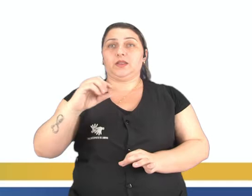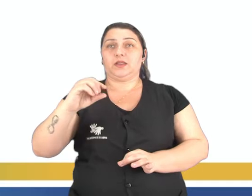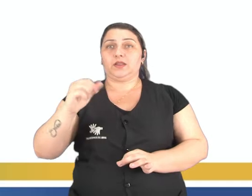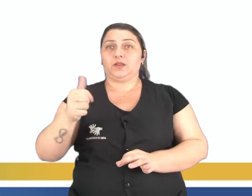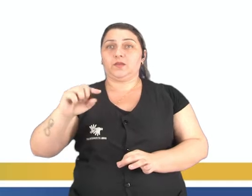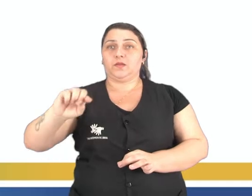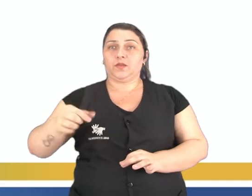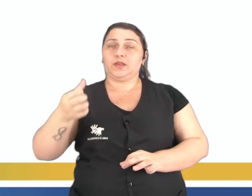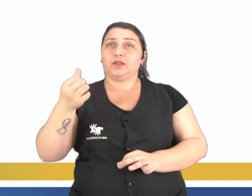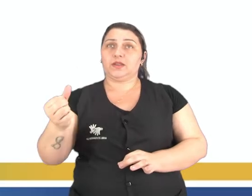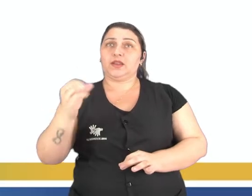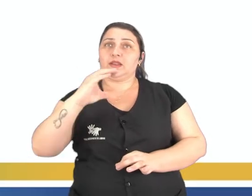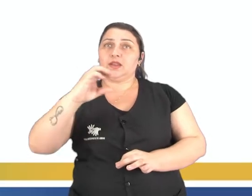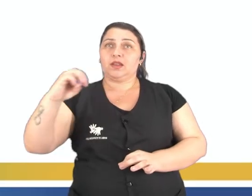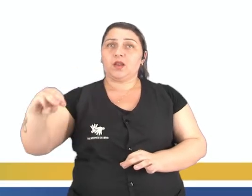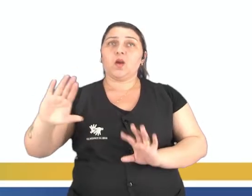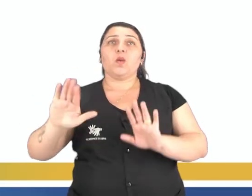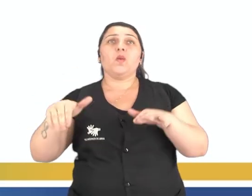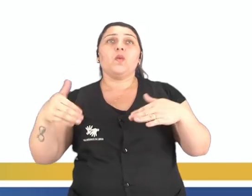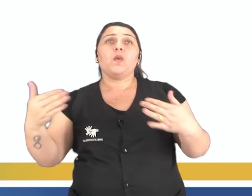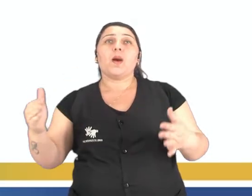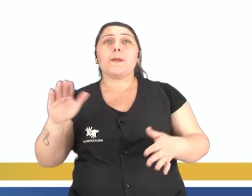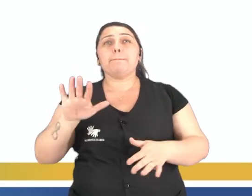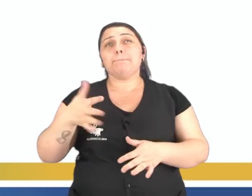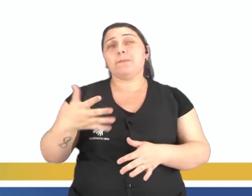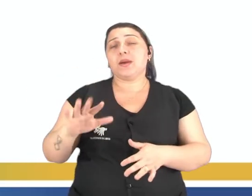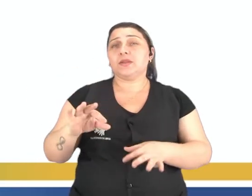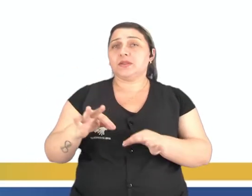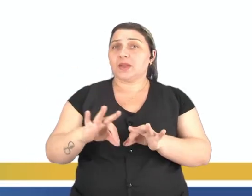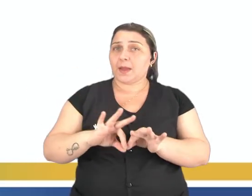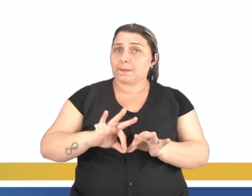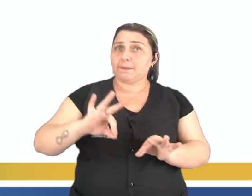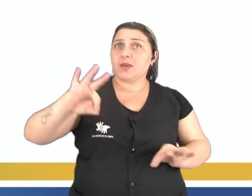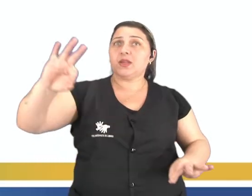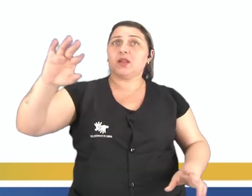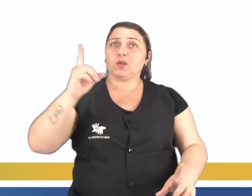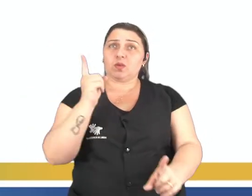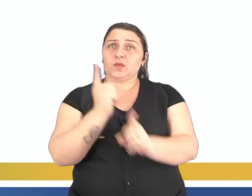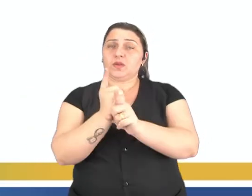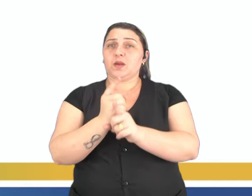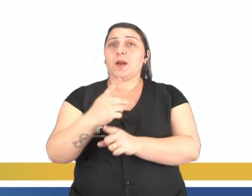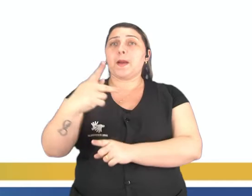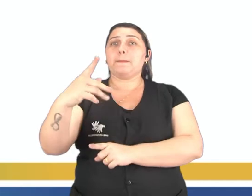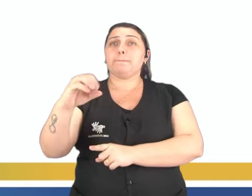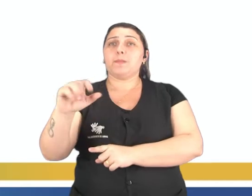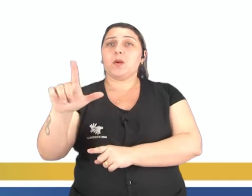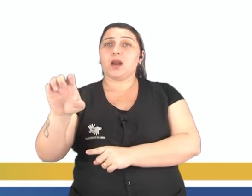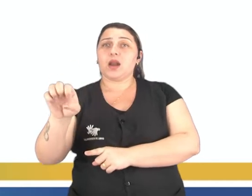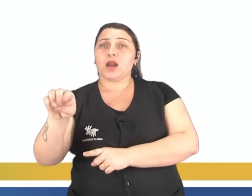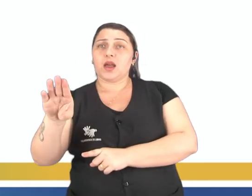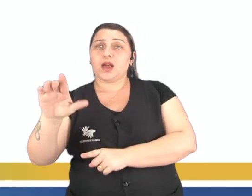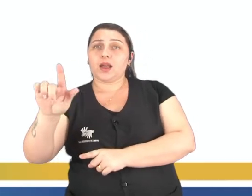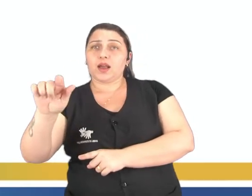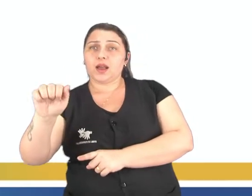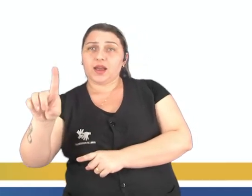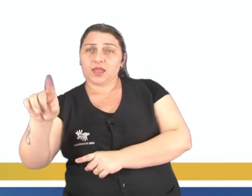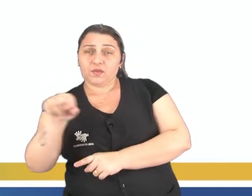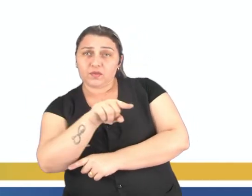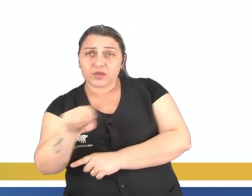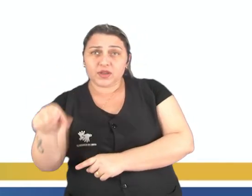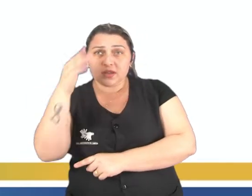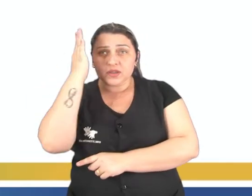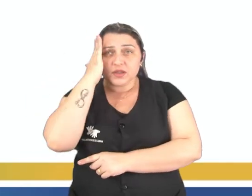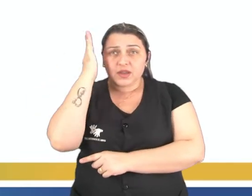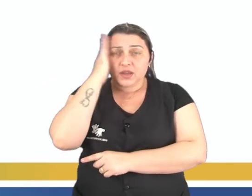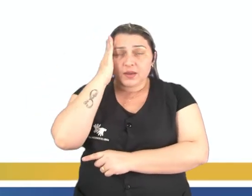101,6 centímetros. Qual é aproximadamente a medida que ele encontrou para uma polegada? Então, pessoal, como vocês sabem,